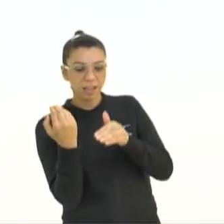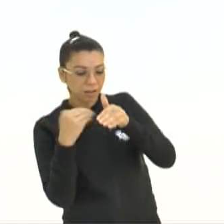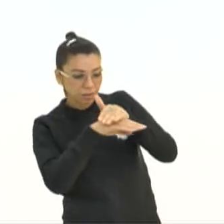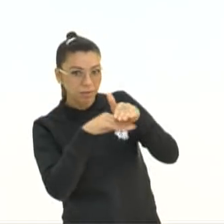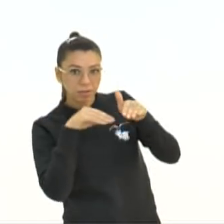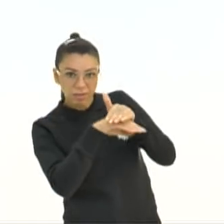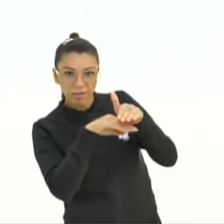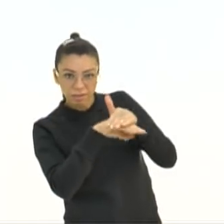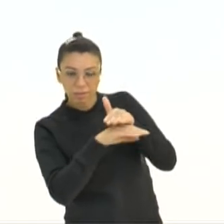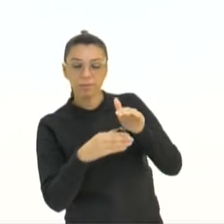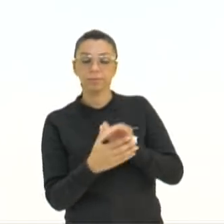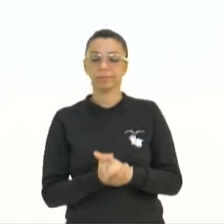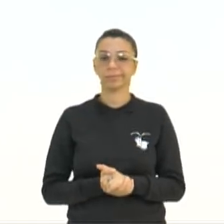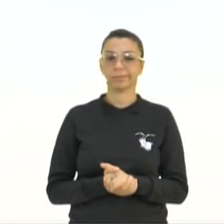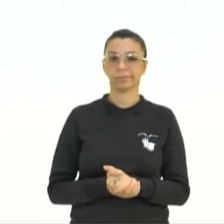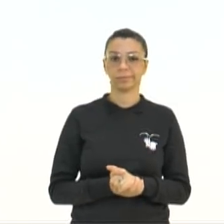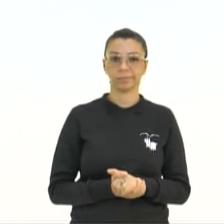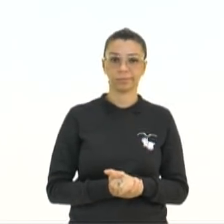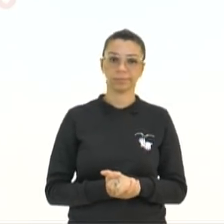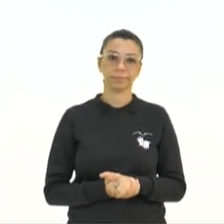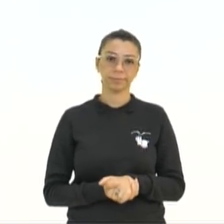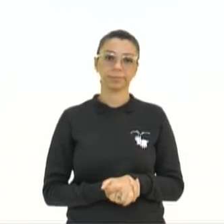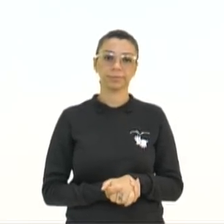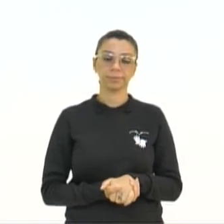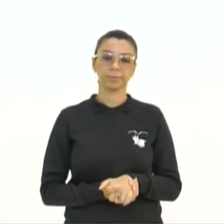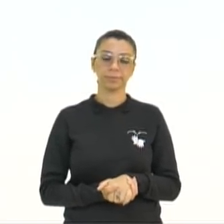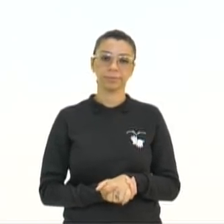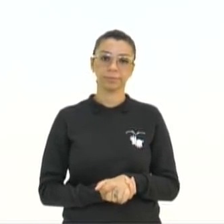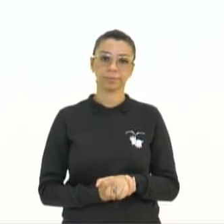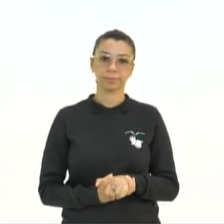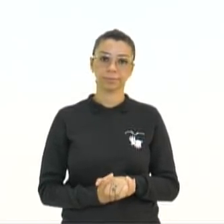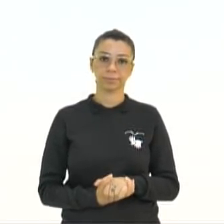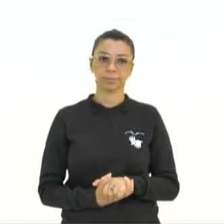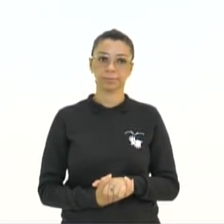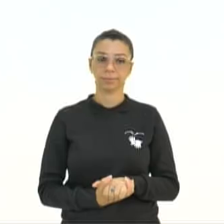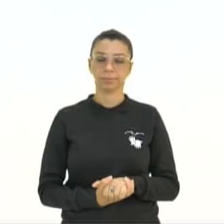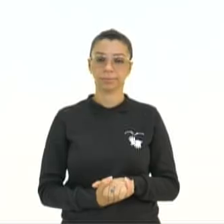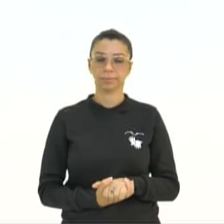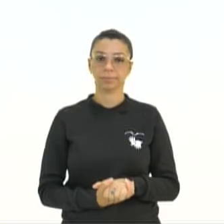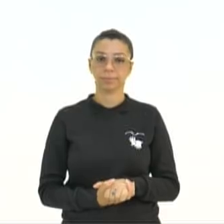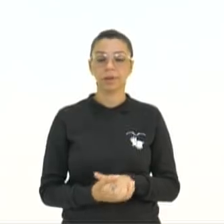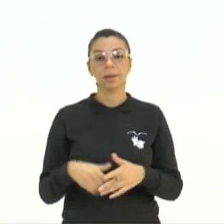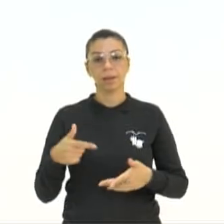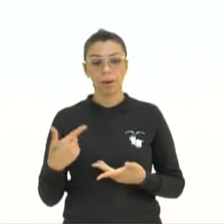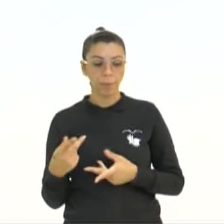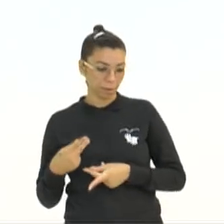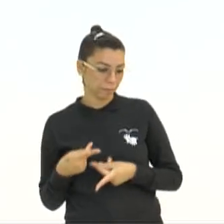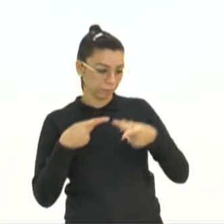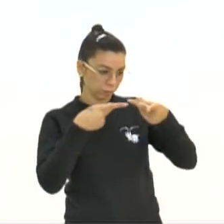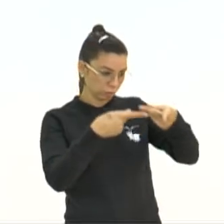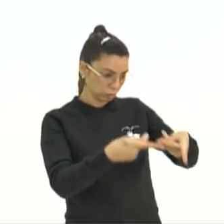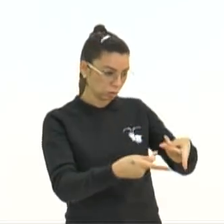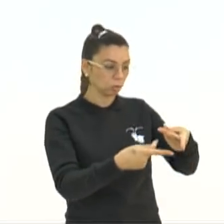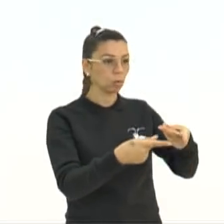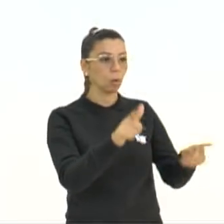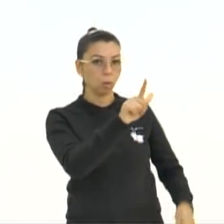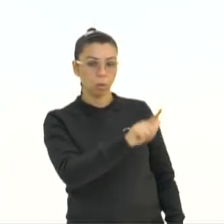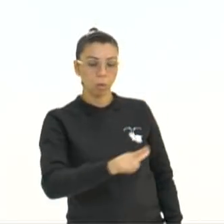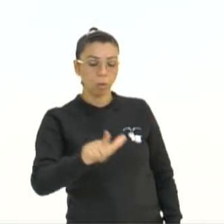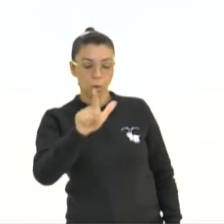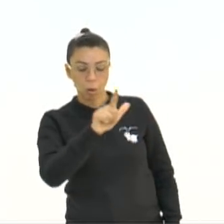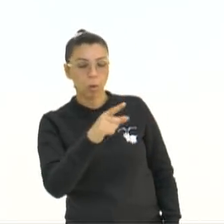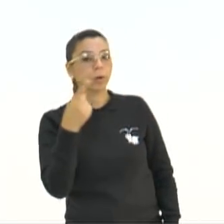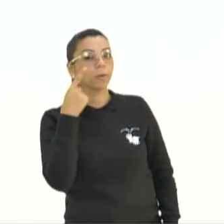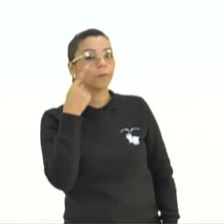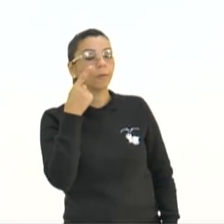visited London. She went to Big Ben. She visited London, ela visitou Londres e foi ao Big Ben, né?